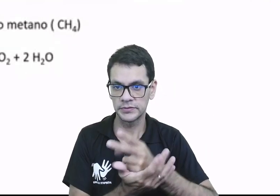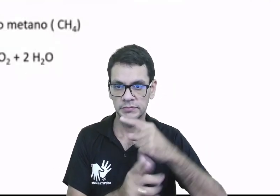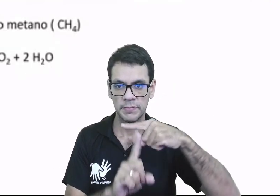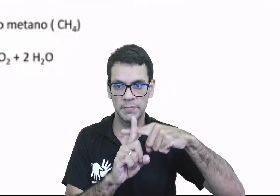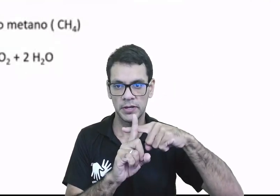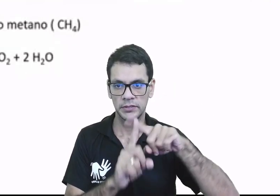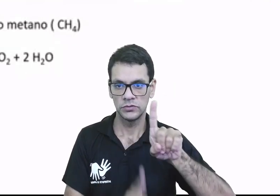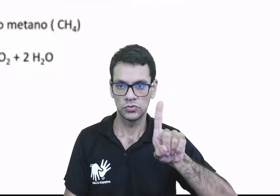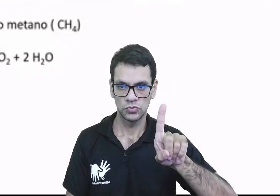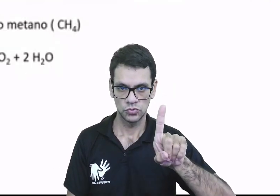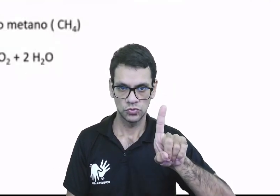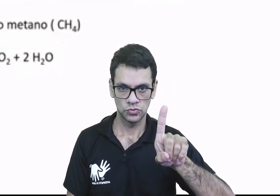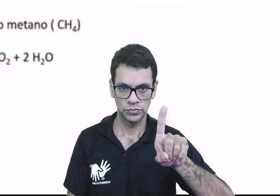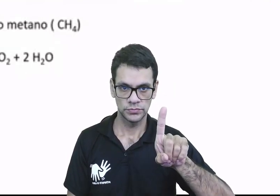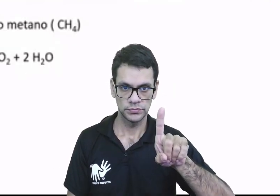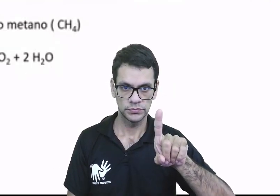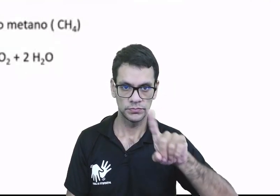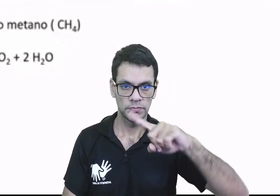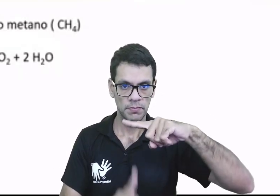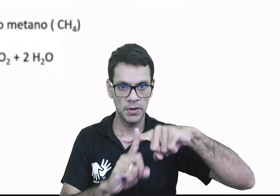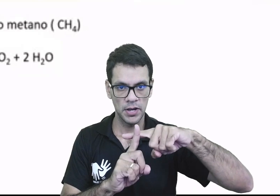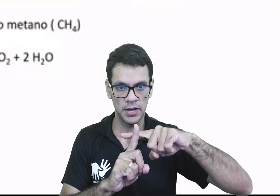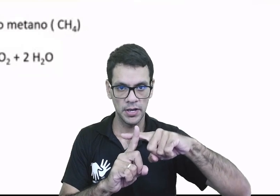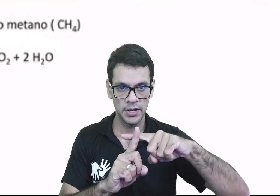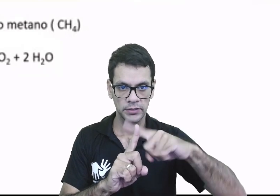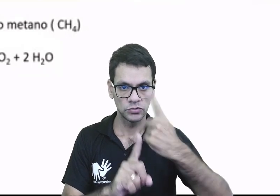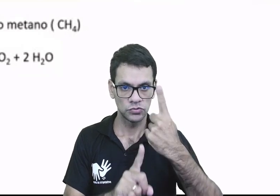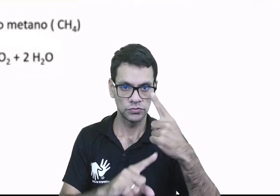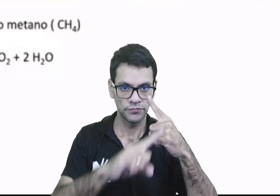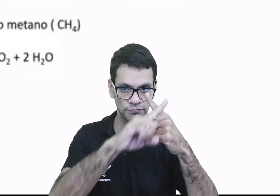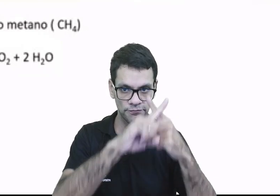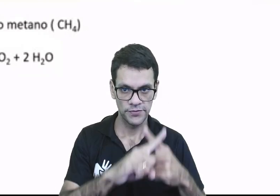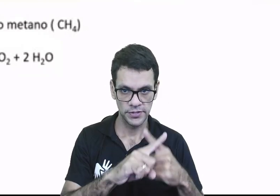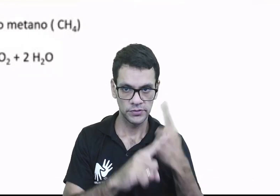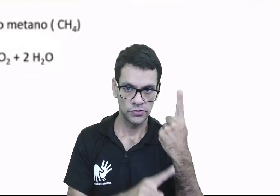1. Mais 1 vezes 1, mais 1.